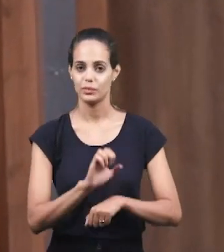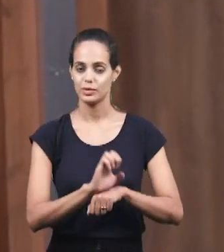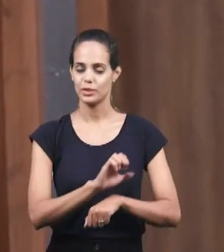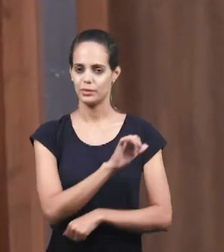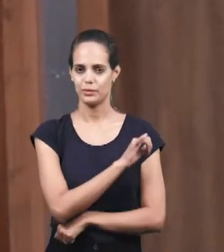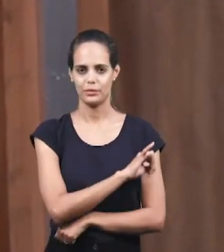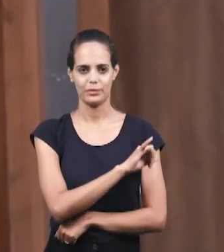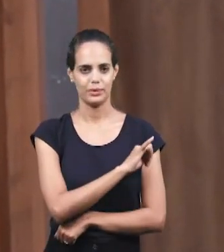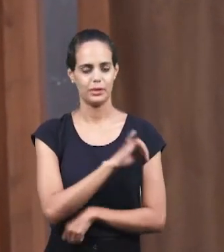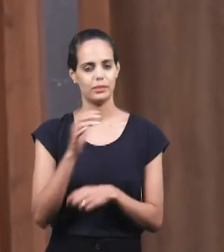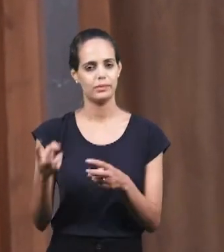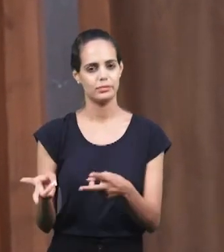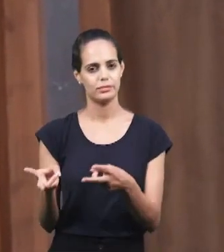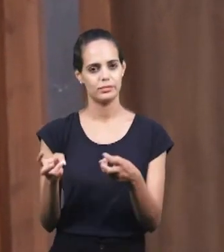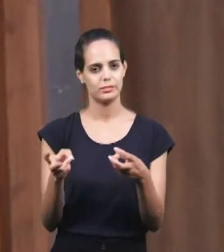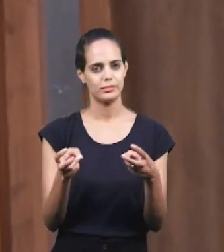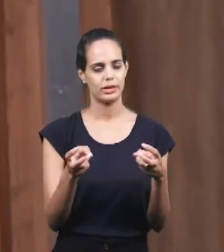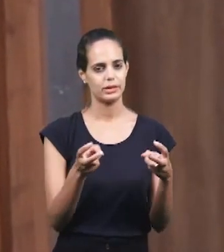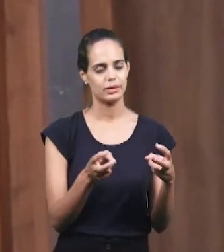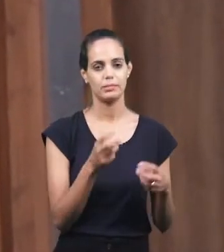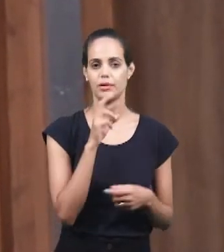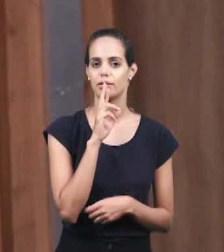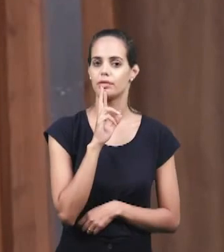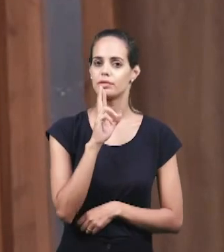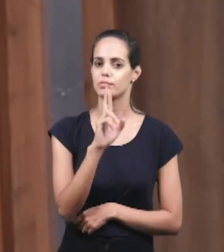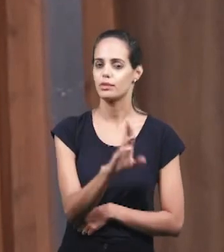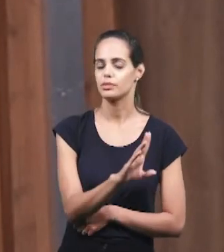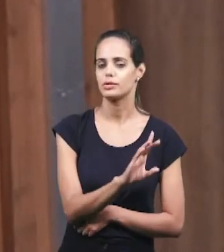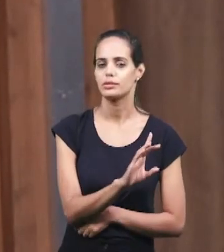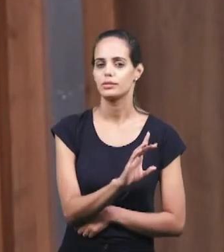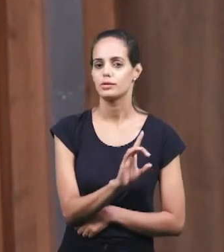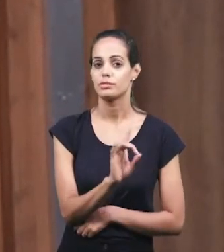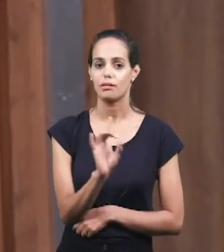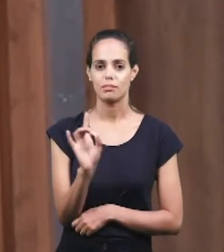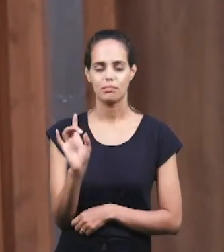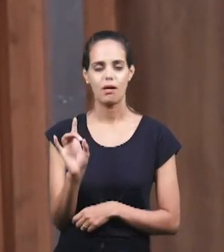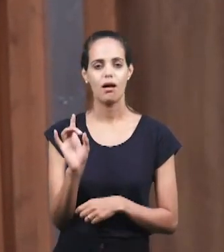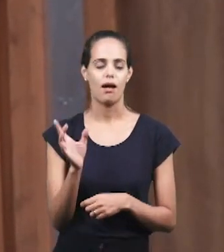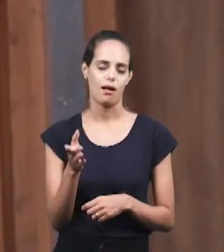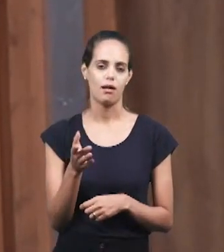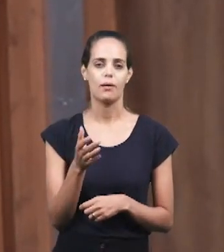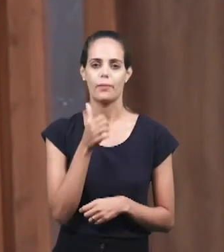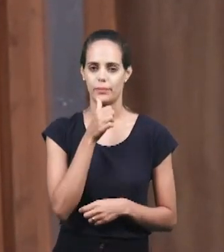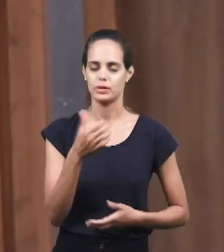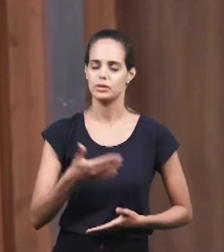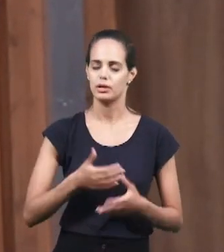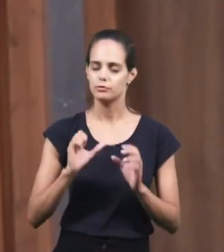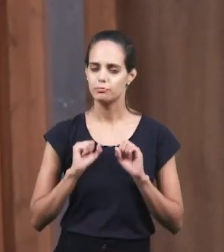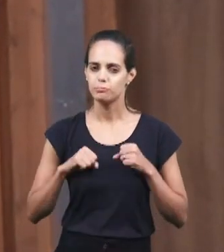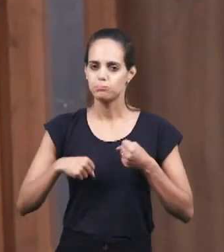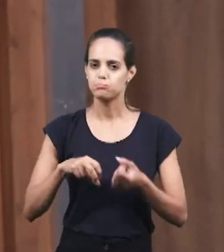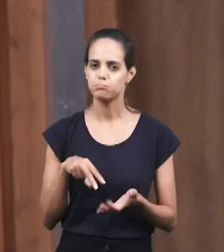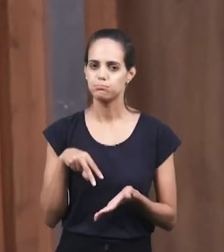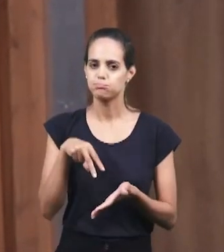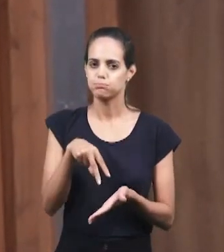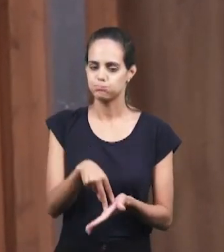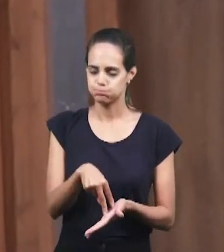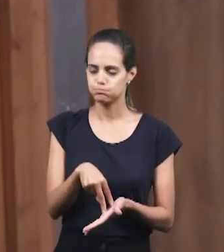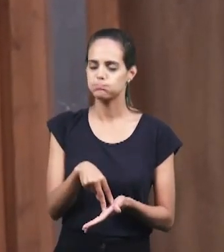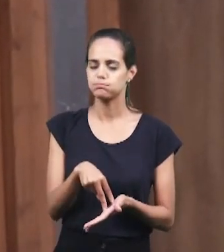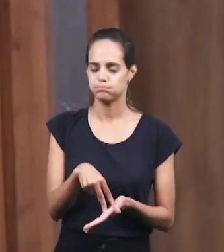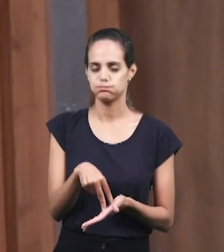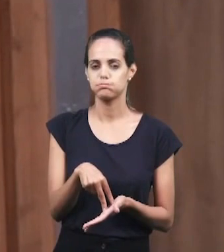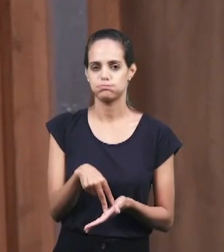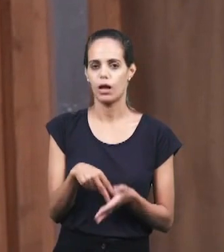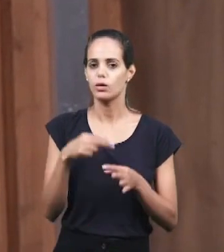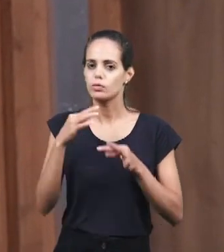Janeiro. E nós vamos perceber na resposta da irmã, trata-se de uma irmã muito dedicada, fiel ao Senhor, ela está até num tratamento de